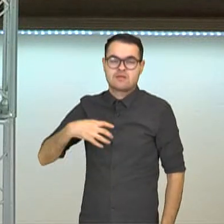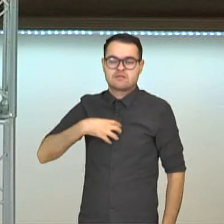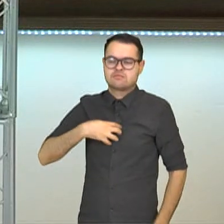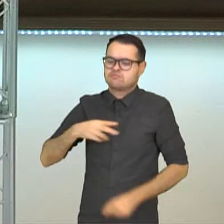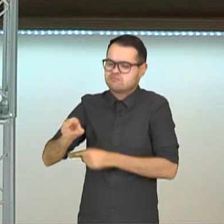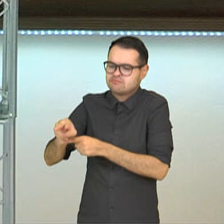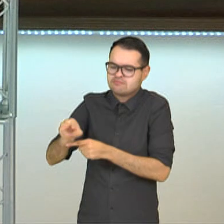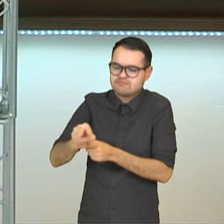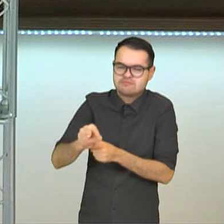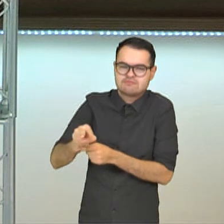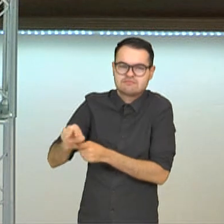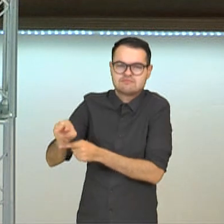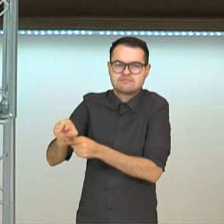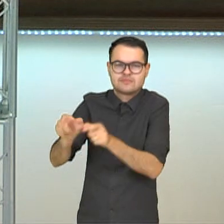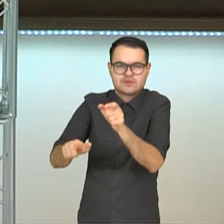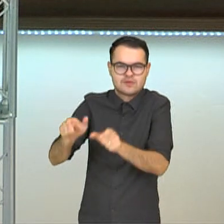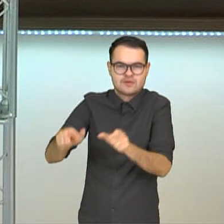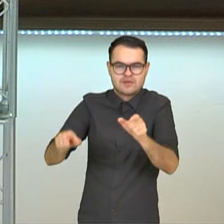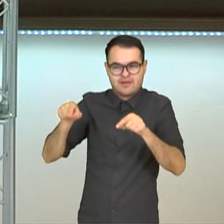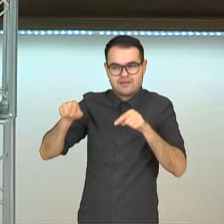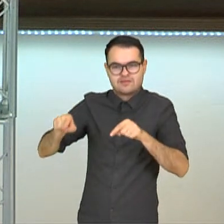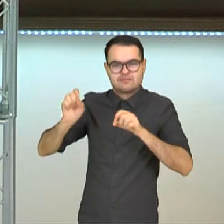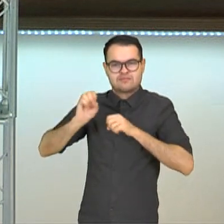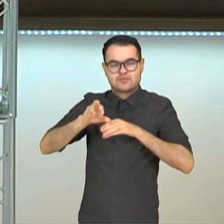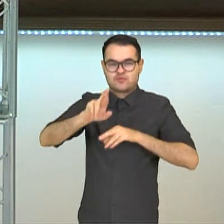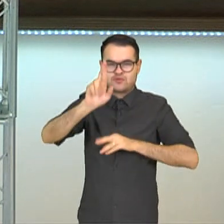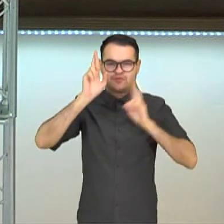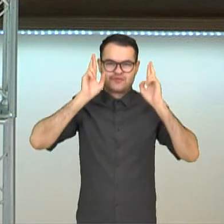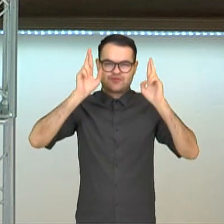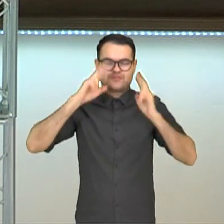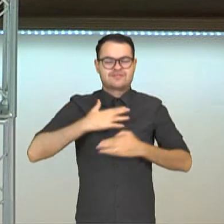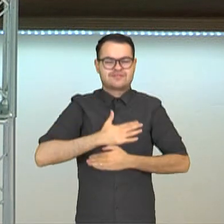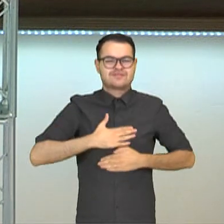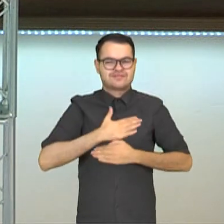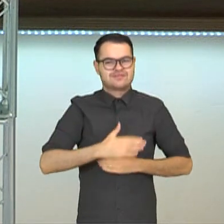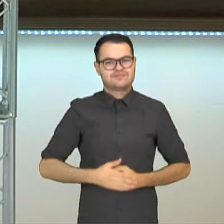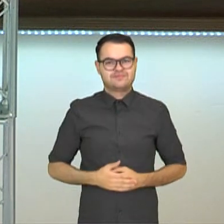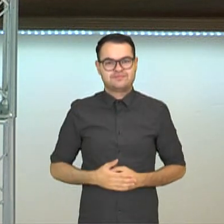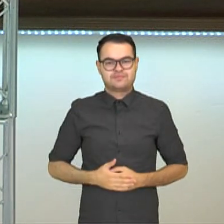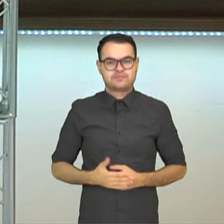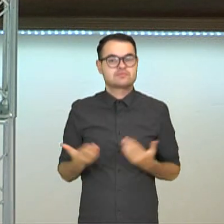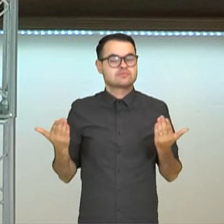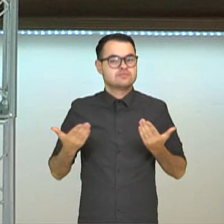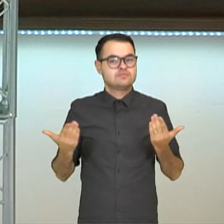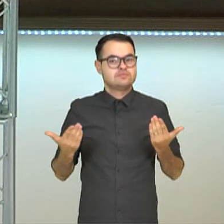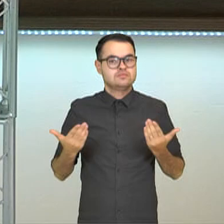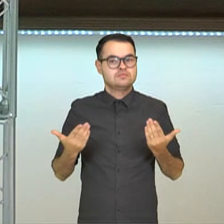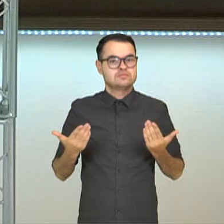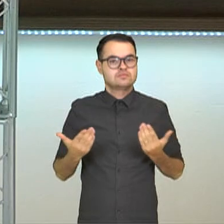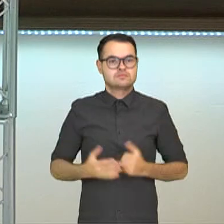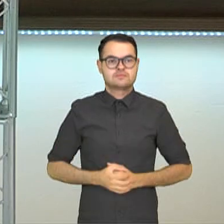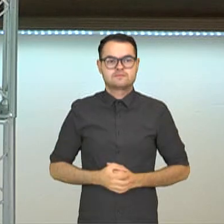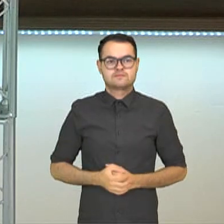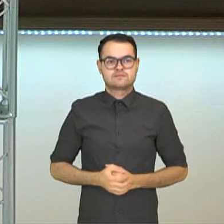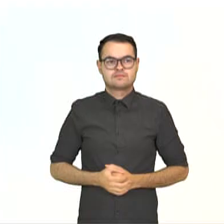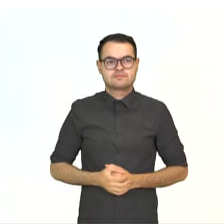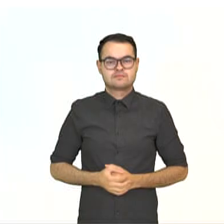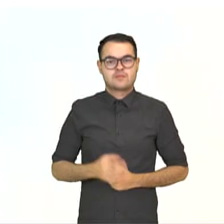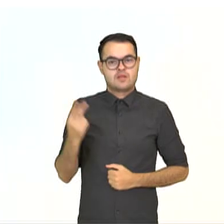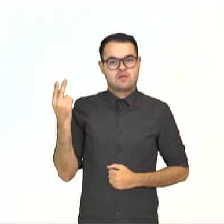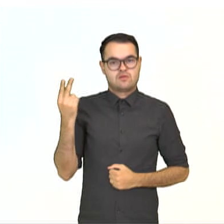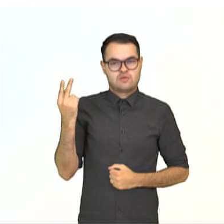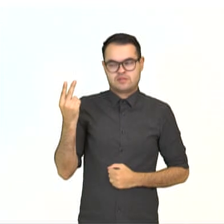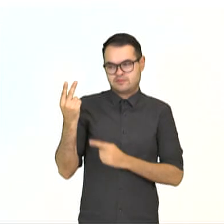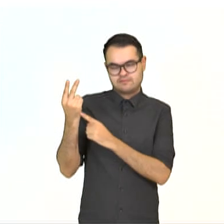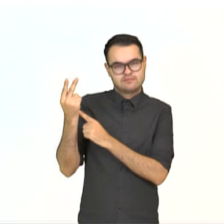que a gente gosta. Esse que é o ensinamento, espero que você tenha gostado. Vamos analisar o outro poema. Poema de